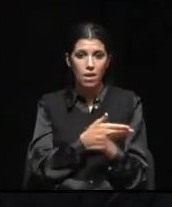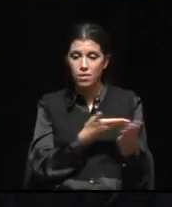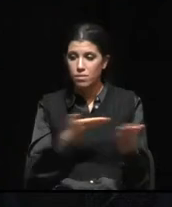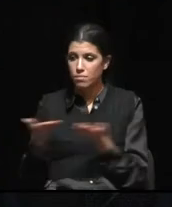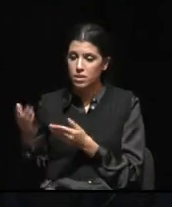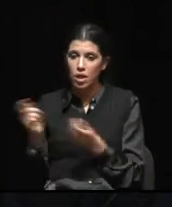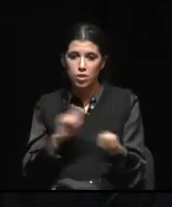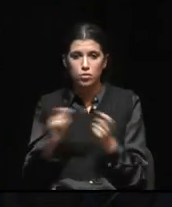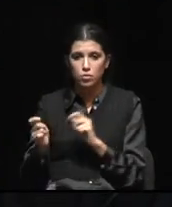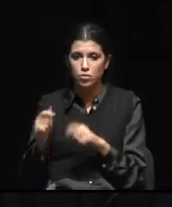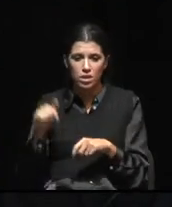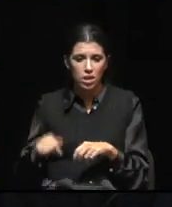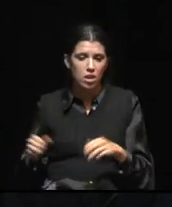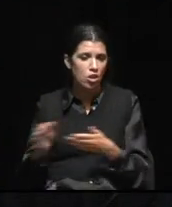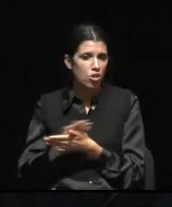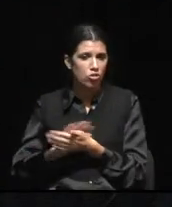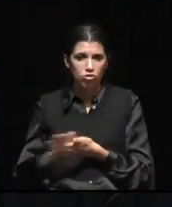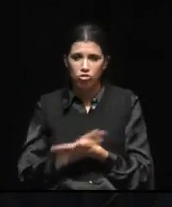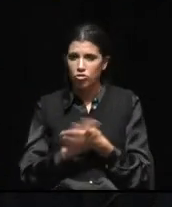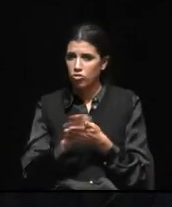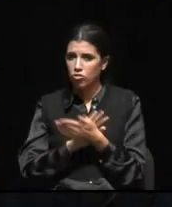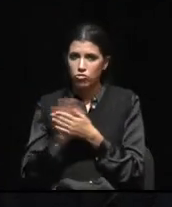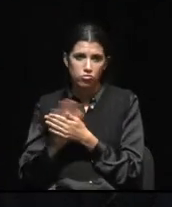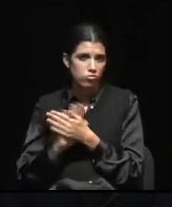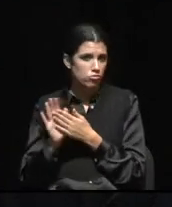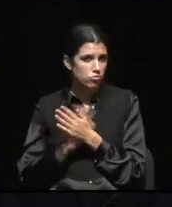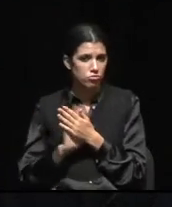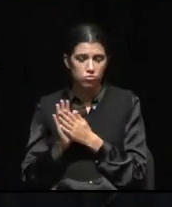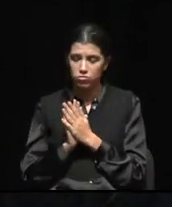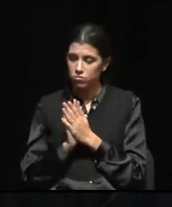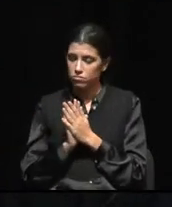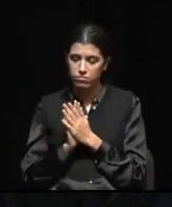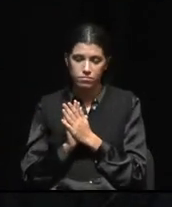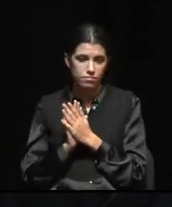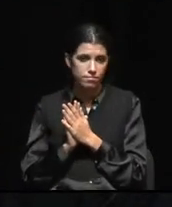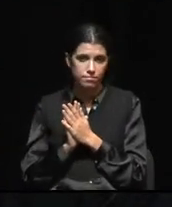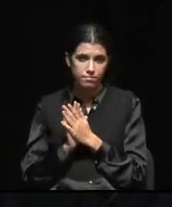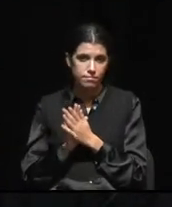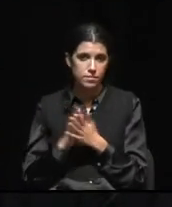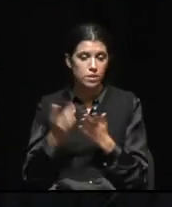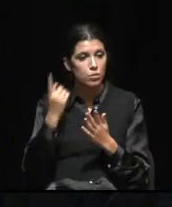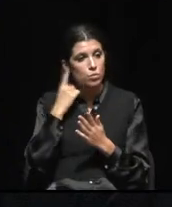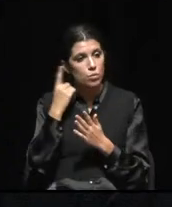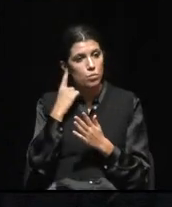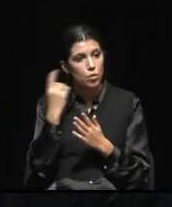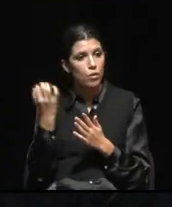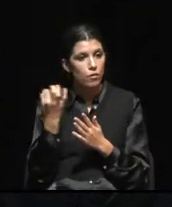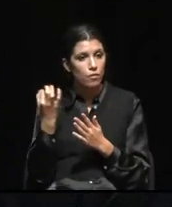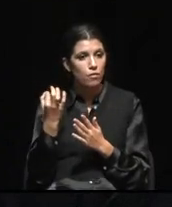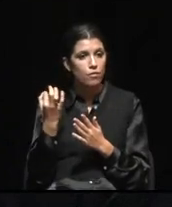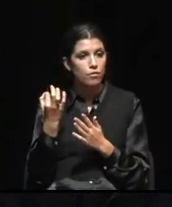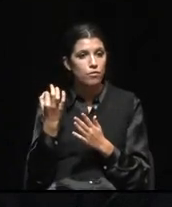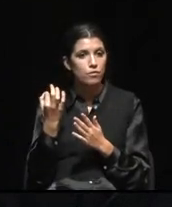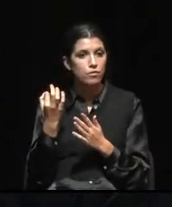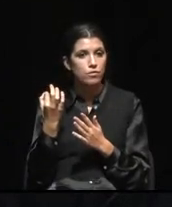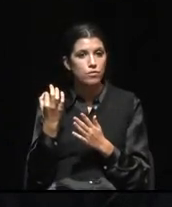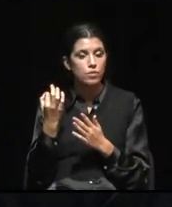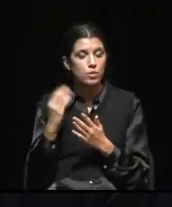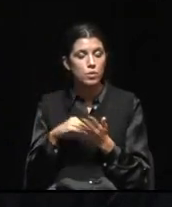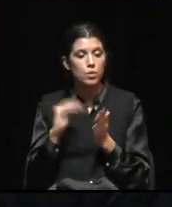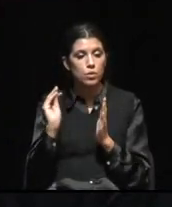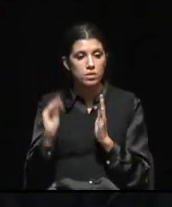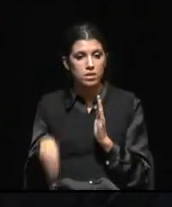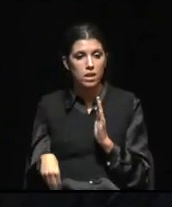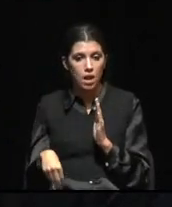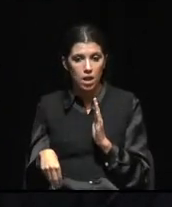discutido na câmara na Assembleia Municipal de Lisboa ou sequer com as forças vivas da cidade soubemos entretanto também que o que o contrato